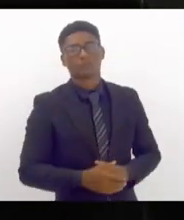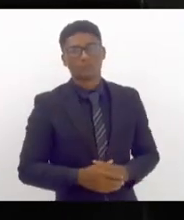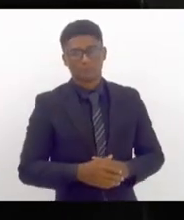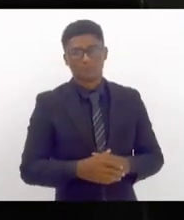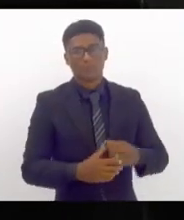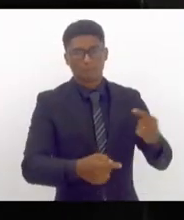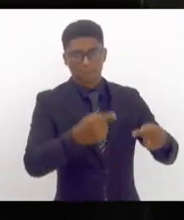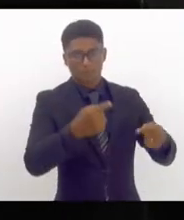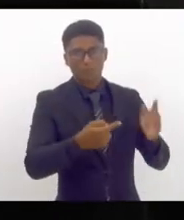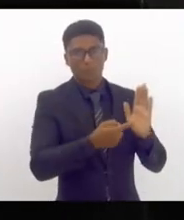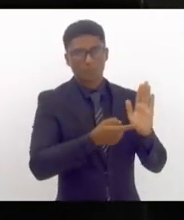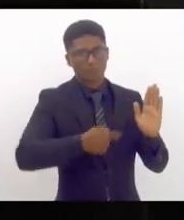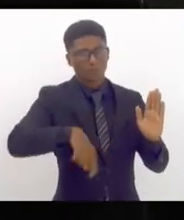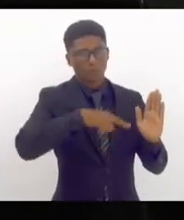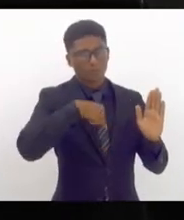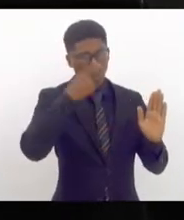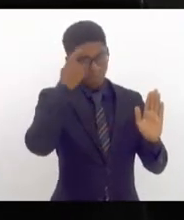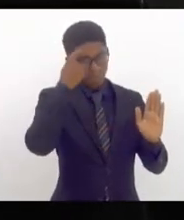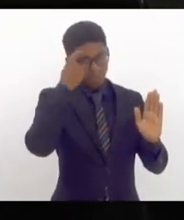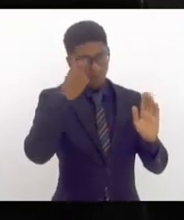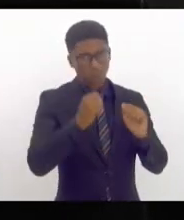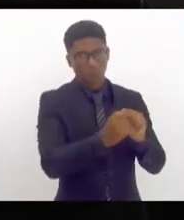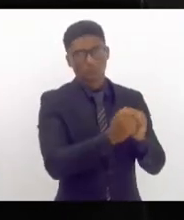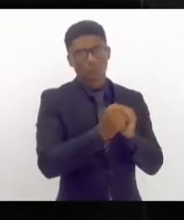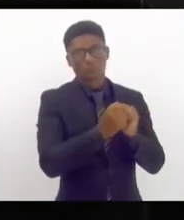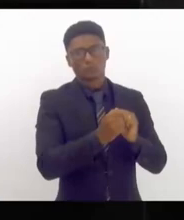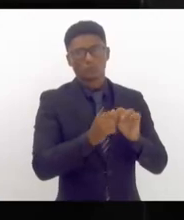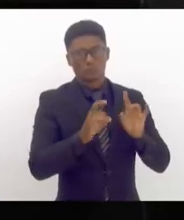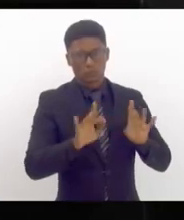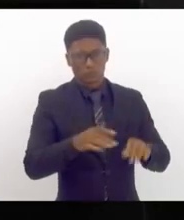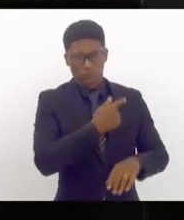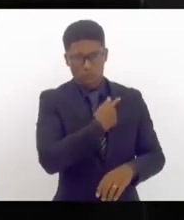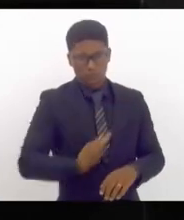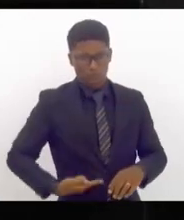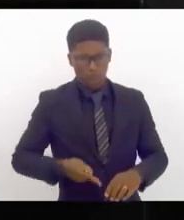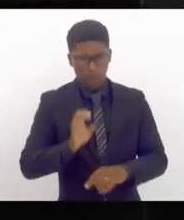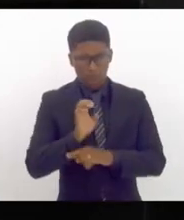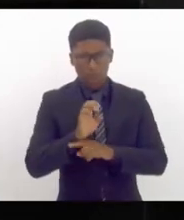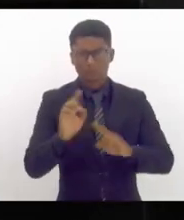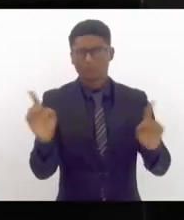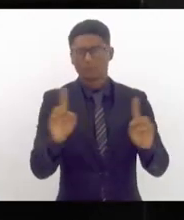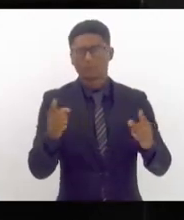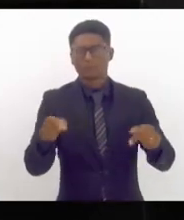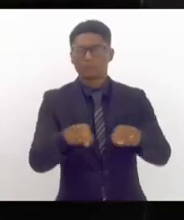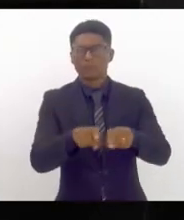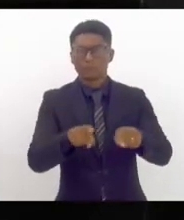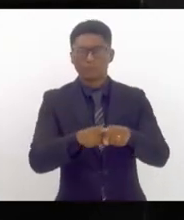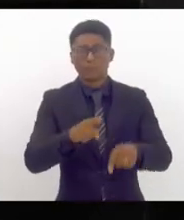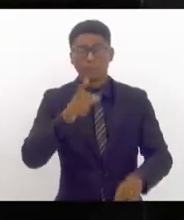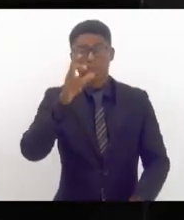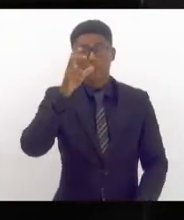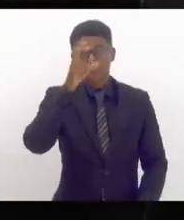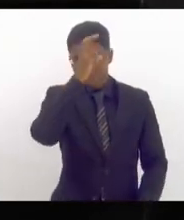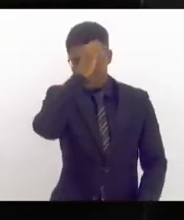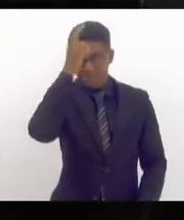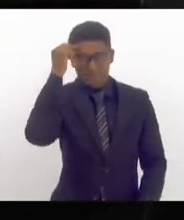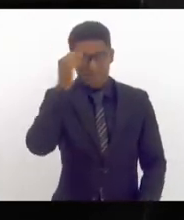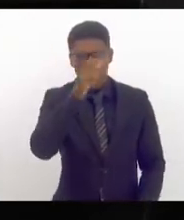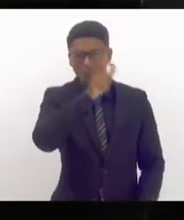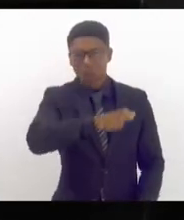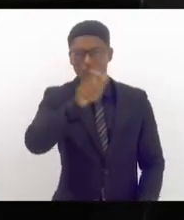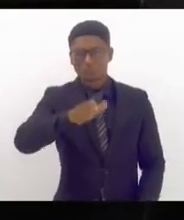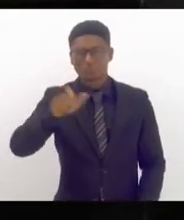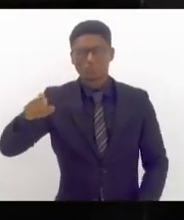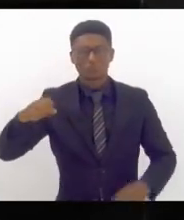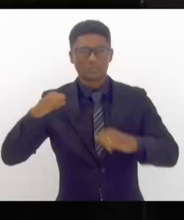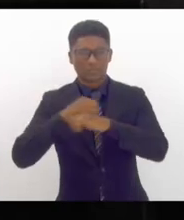nós pensamos juntos aqui. Mas não só o governador do Estado, os prefeitos das cidades atingidas também precisam